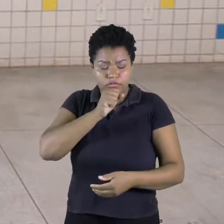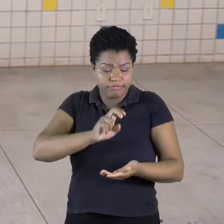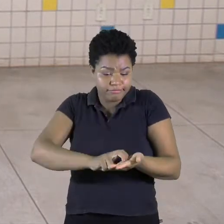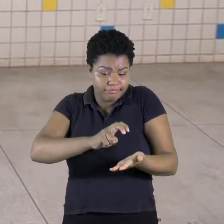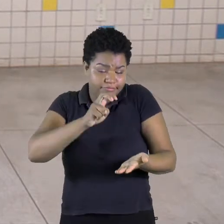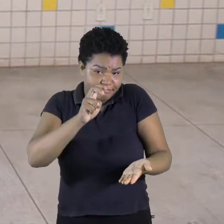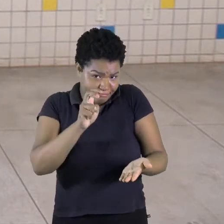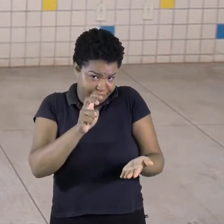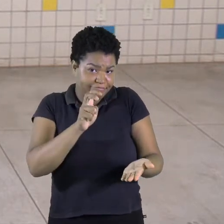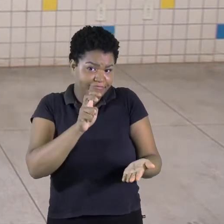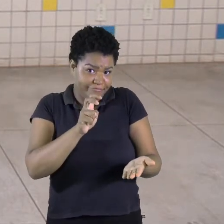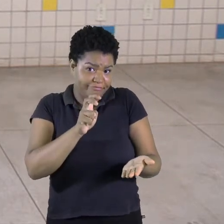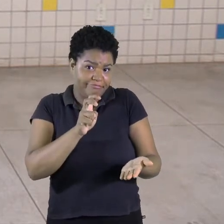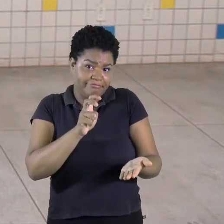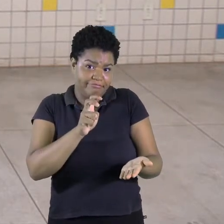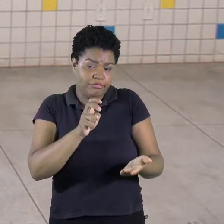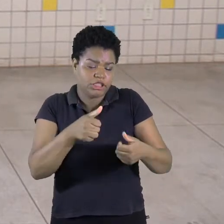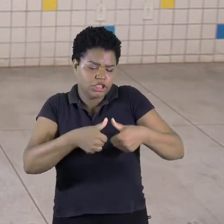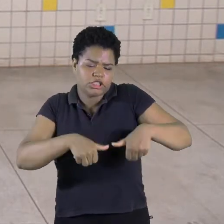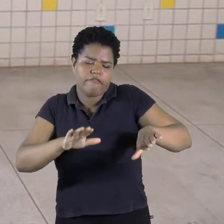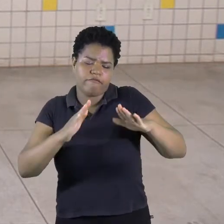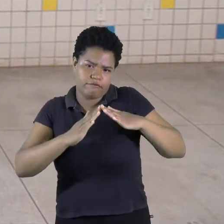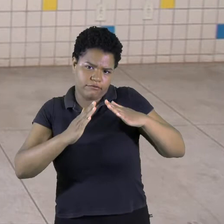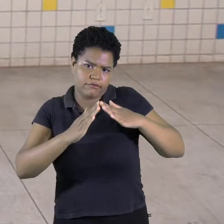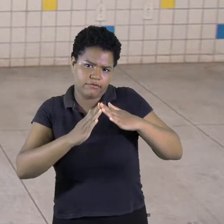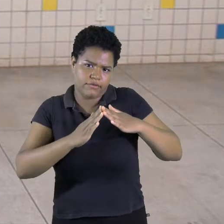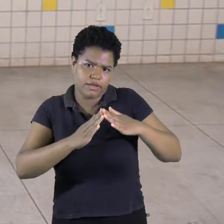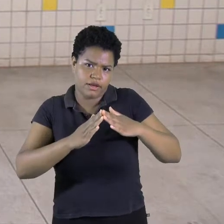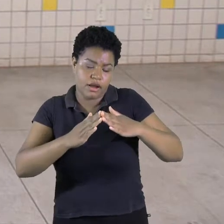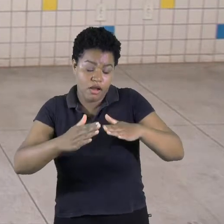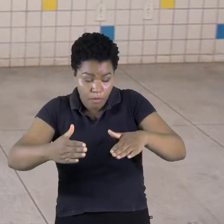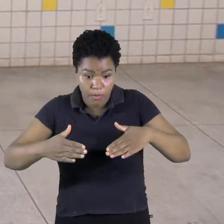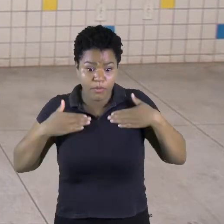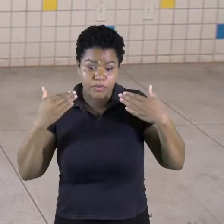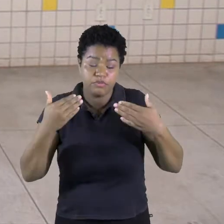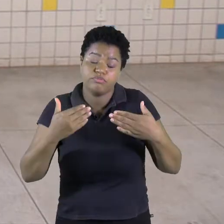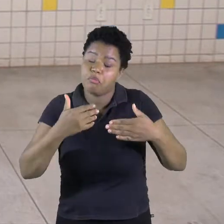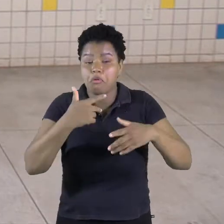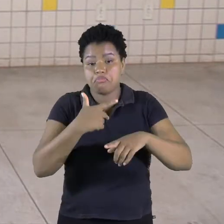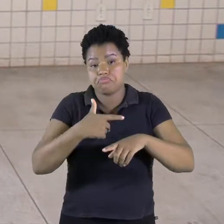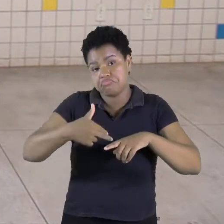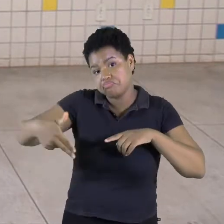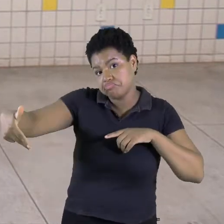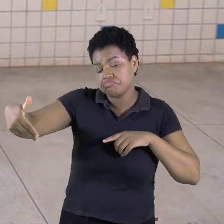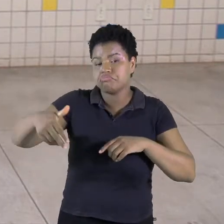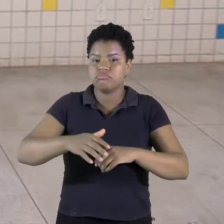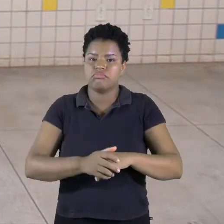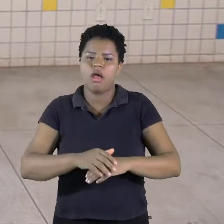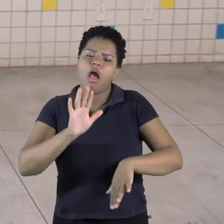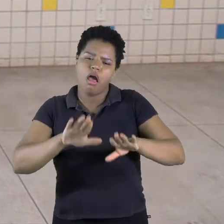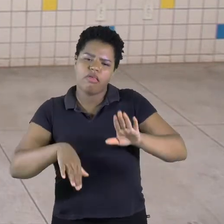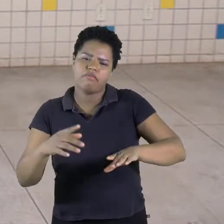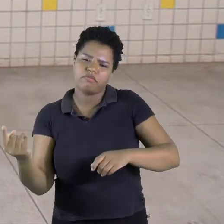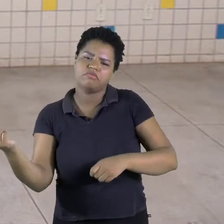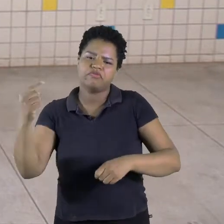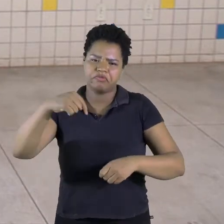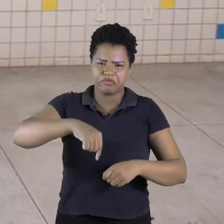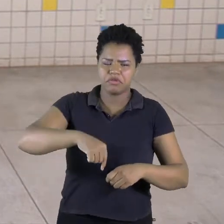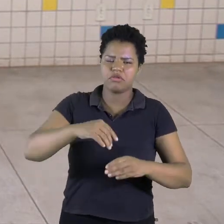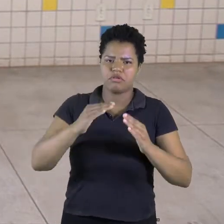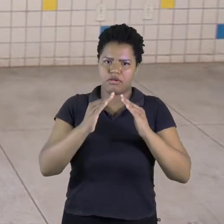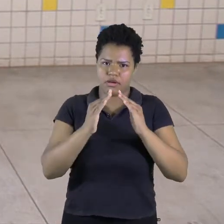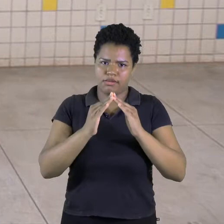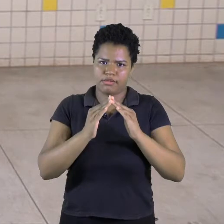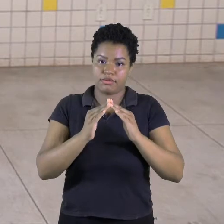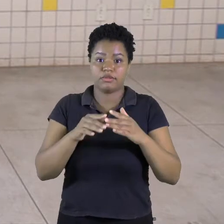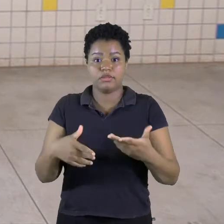manhã ela estava em casa, de repente ela saiu, de vez em quando ela vem aqui em casa. Então, são